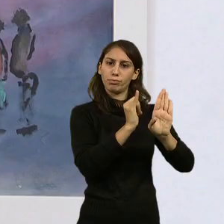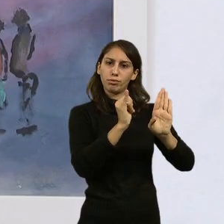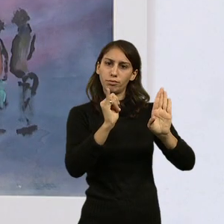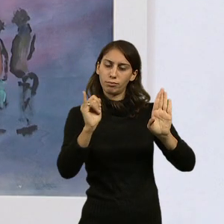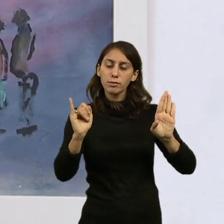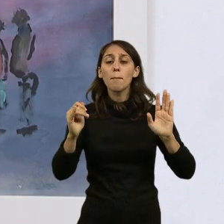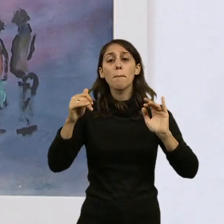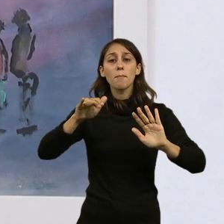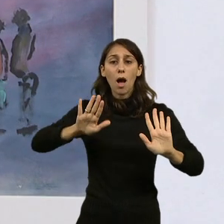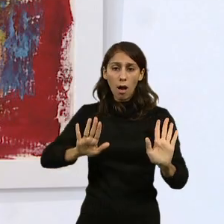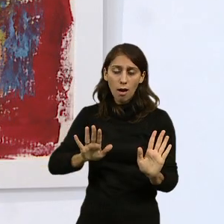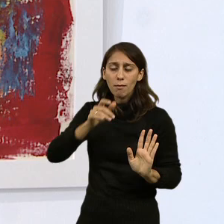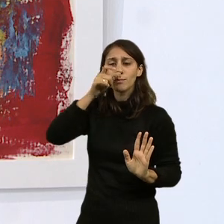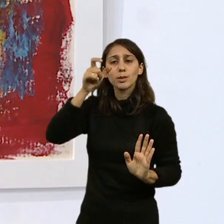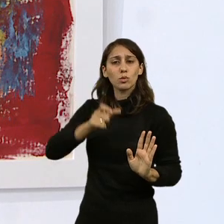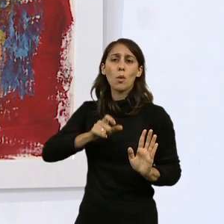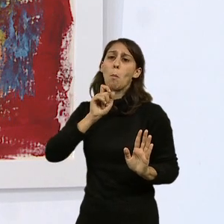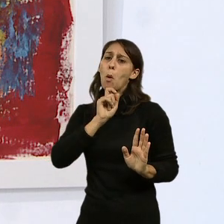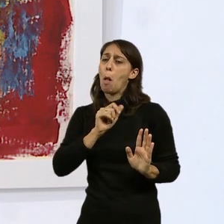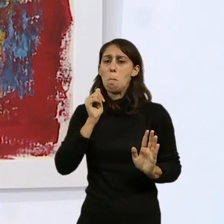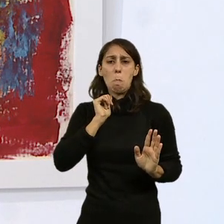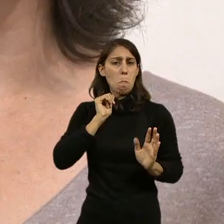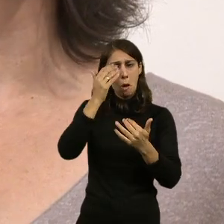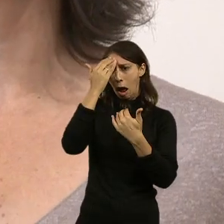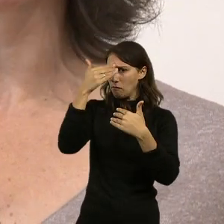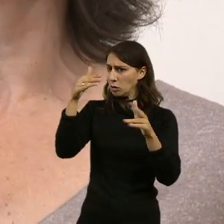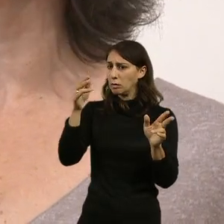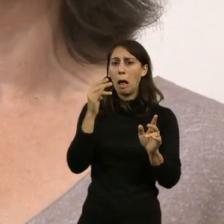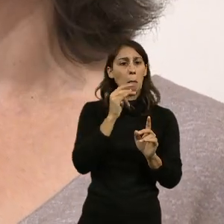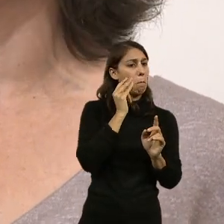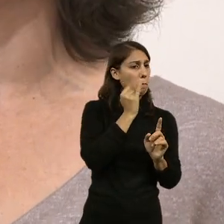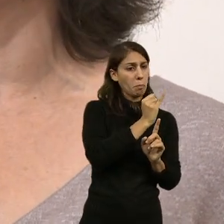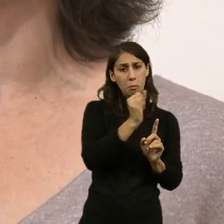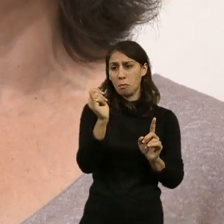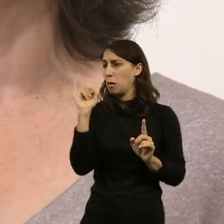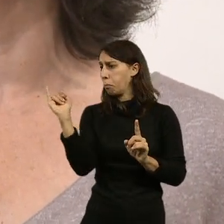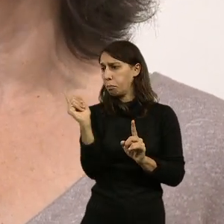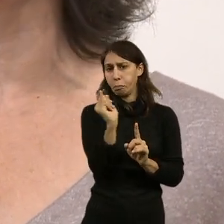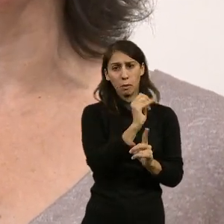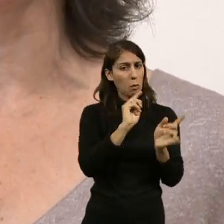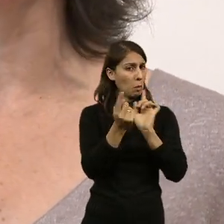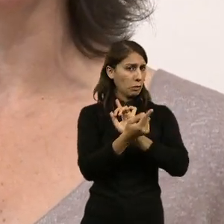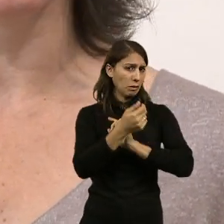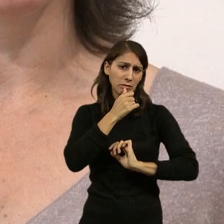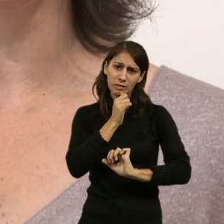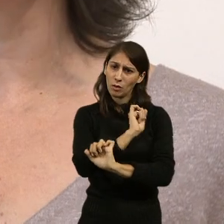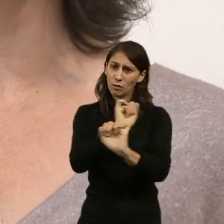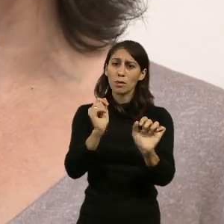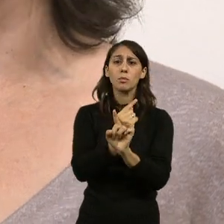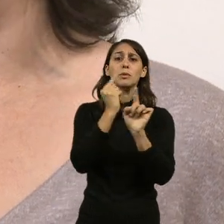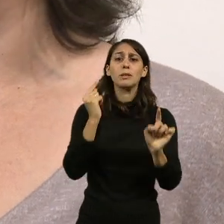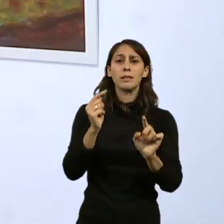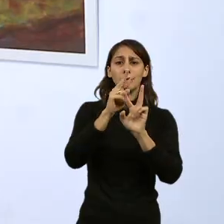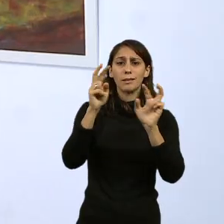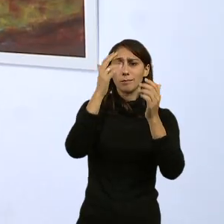ordem que se quiser. É um tributo à natureza que nos dá a vida, não é? E que, se calhar, nós